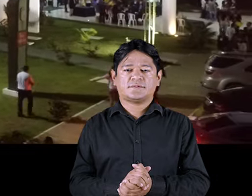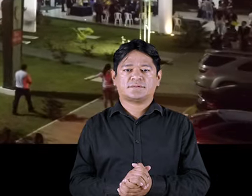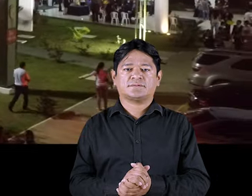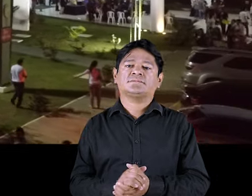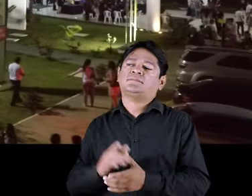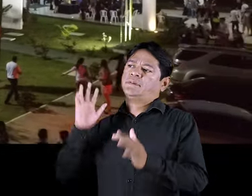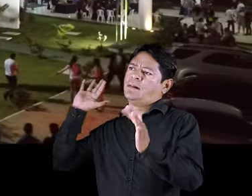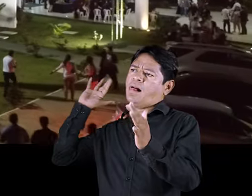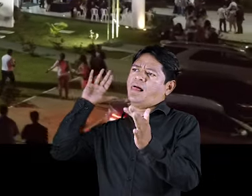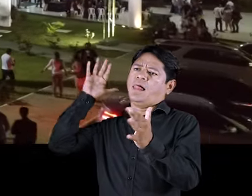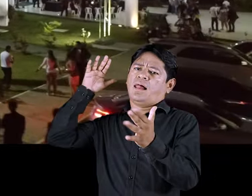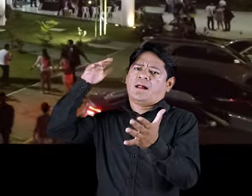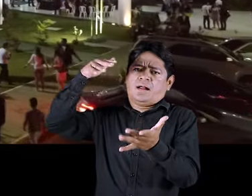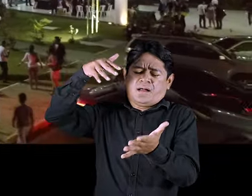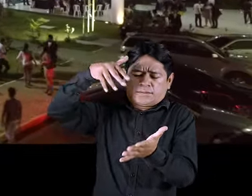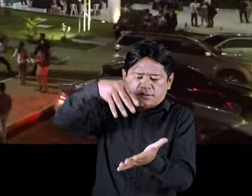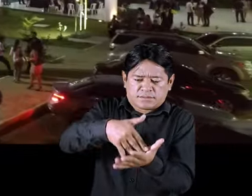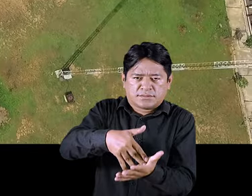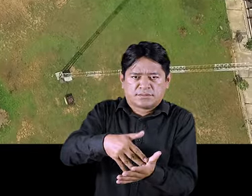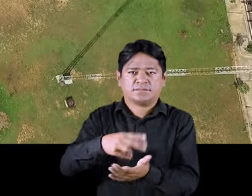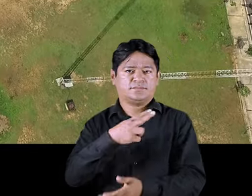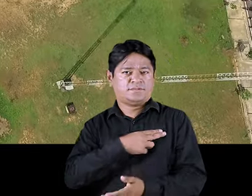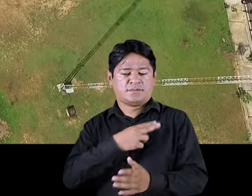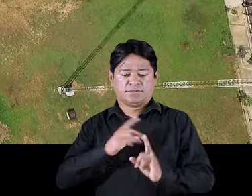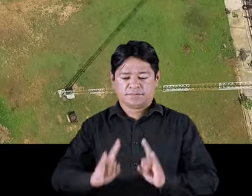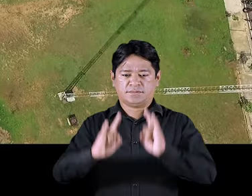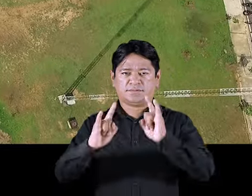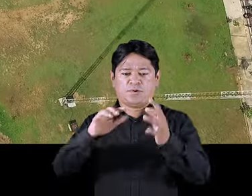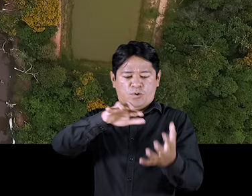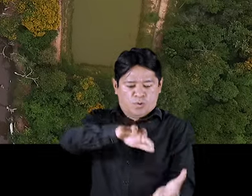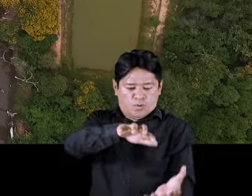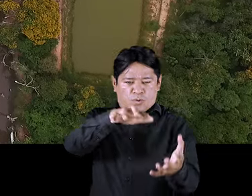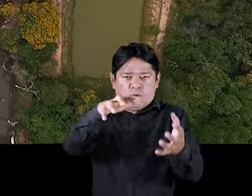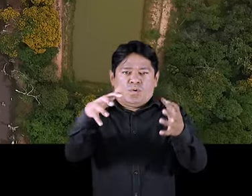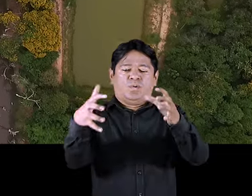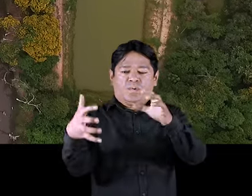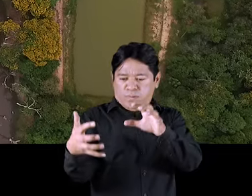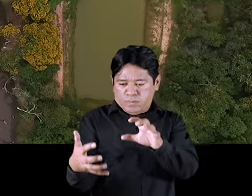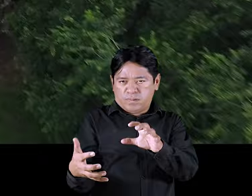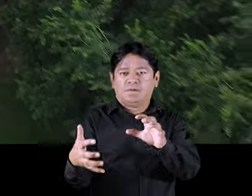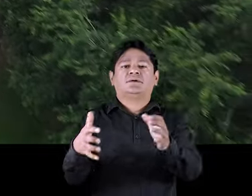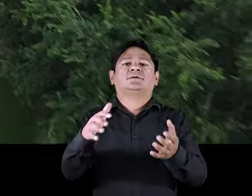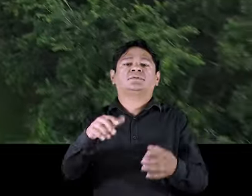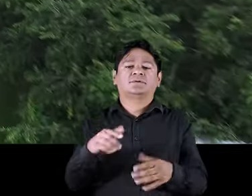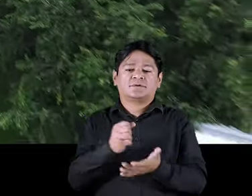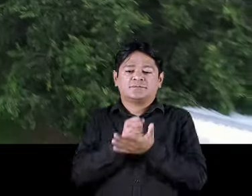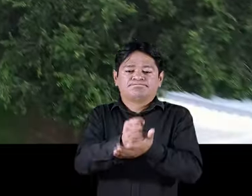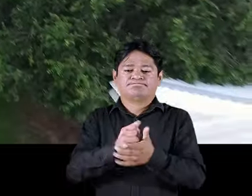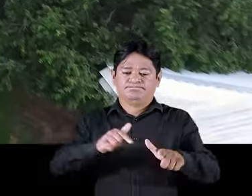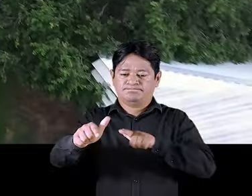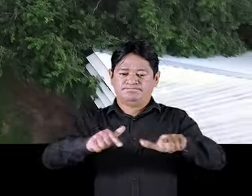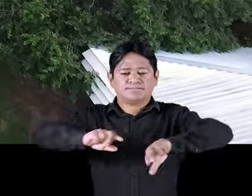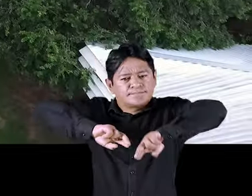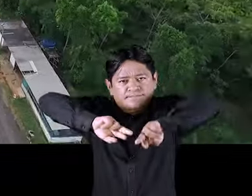Ao longo dos últimos anos, a infraestrutura da universidade passou por uma completa revitalização, oferecendo